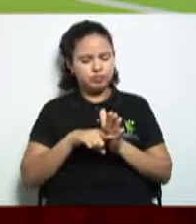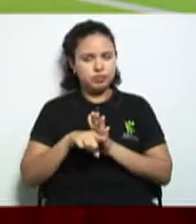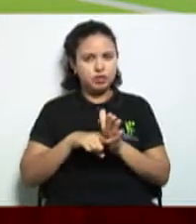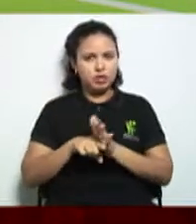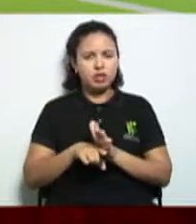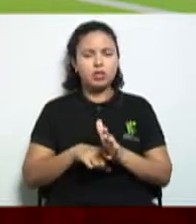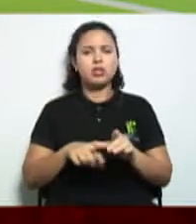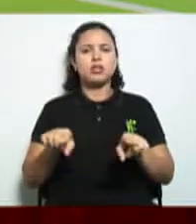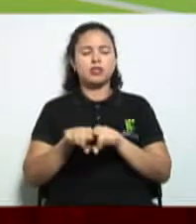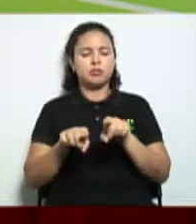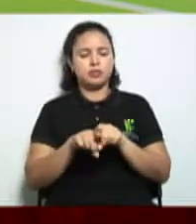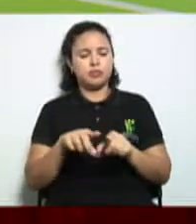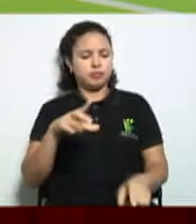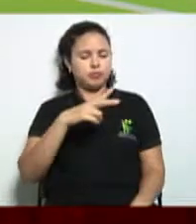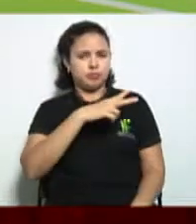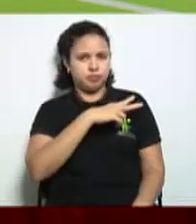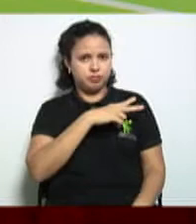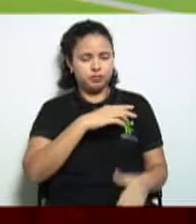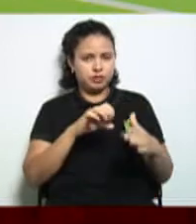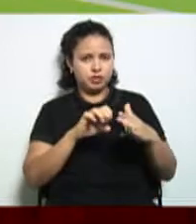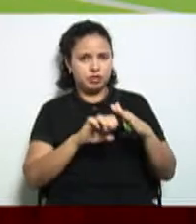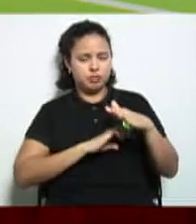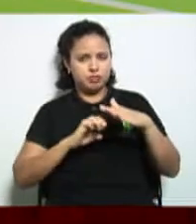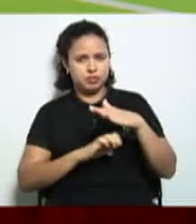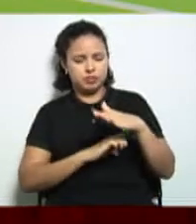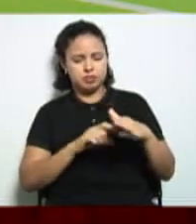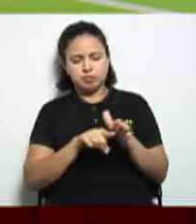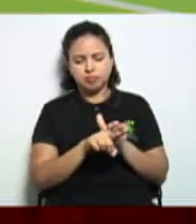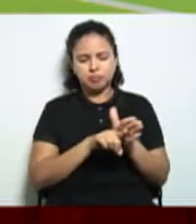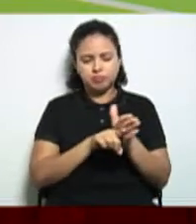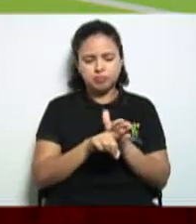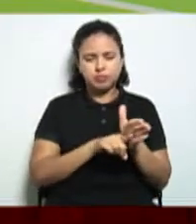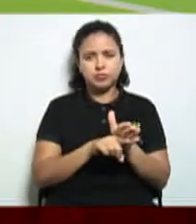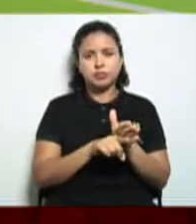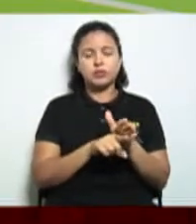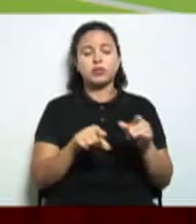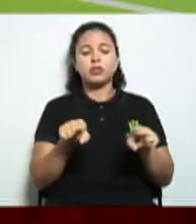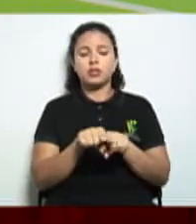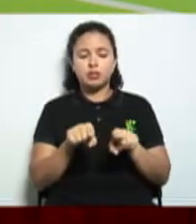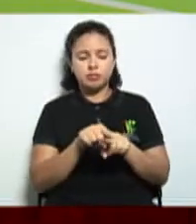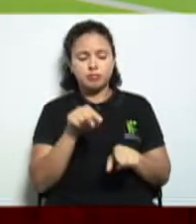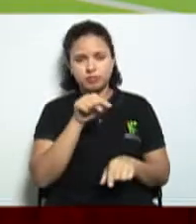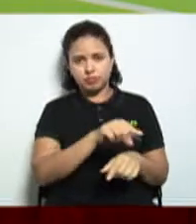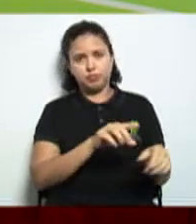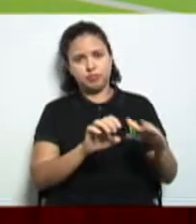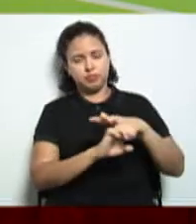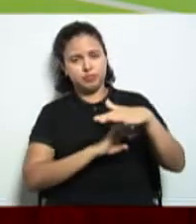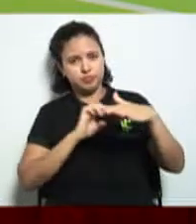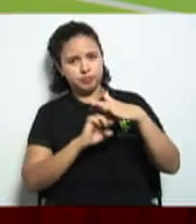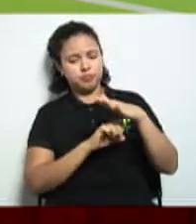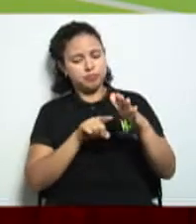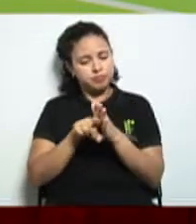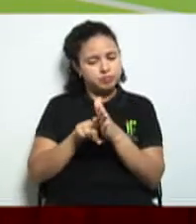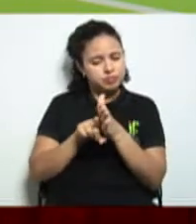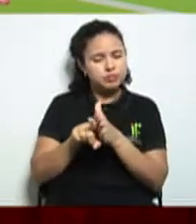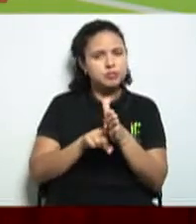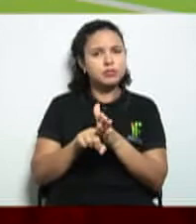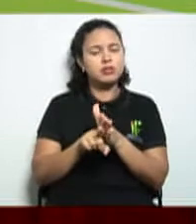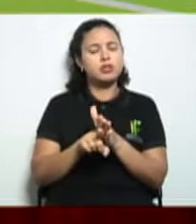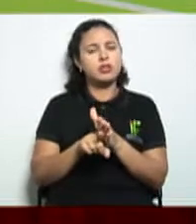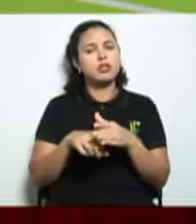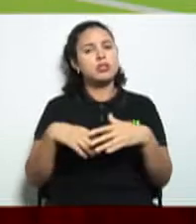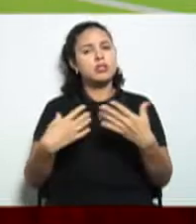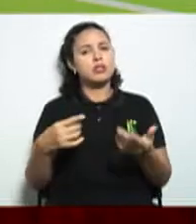você vai fazer o estágio, e a concedente avalia você enquanto estagiário. E lógico, se você vai estagiar, você tem que ir